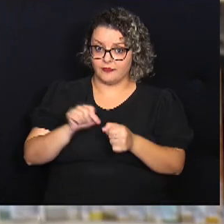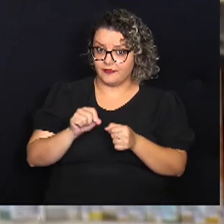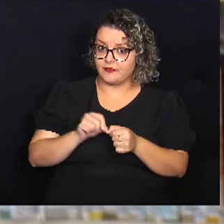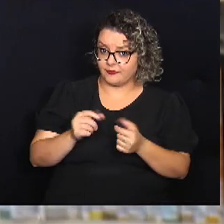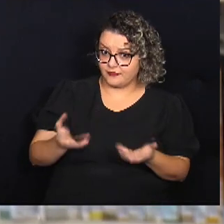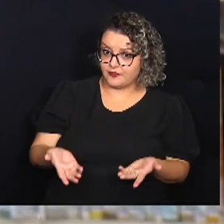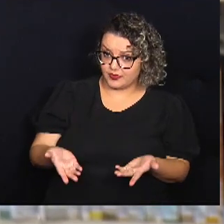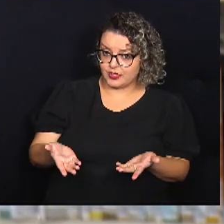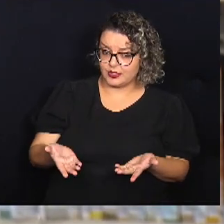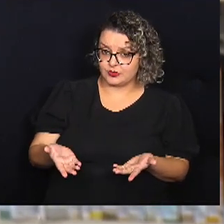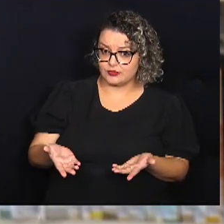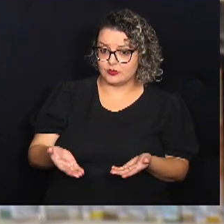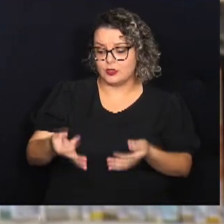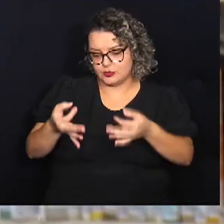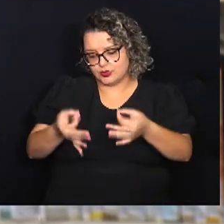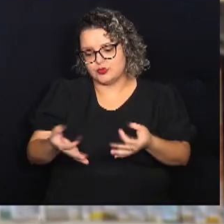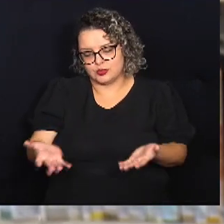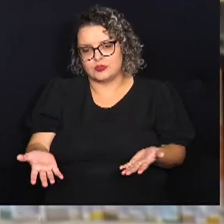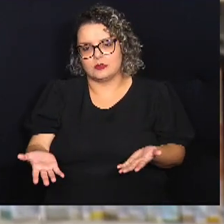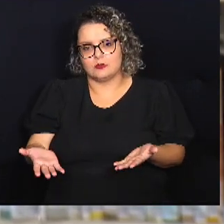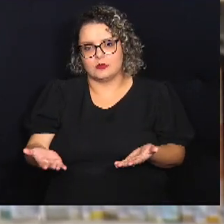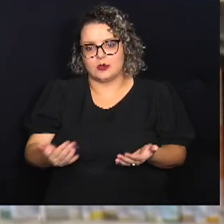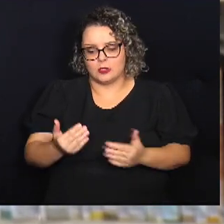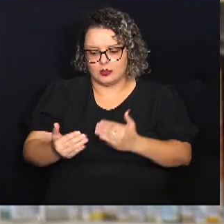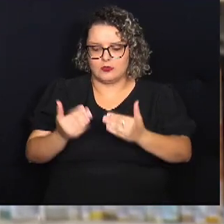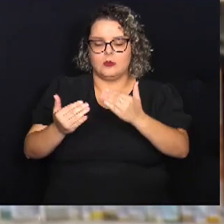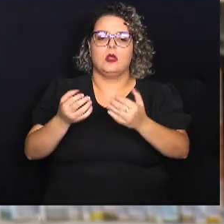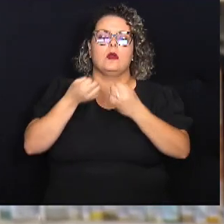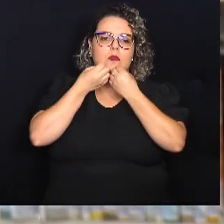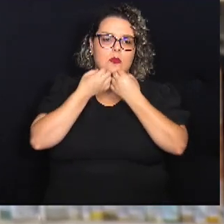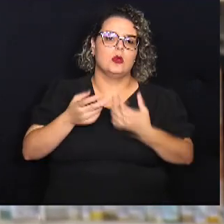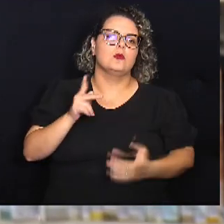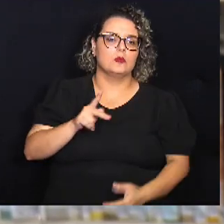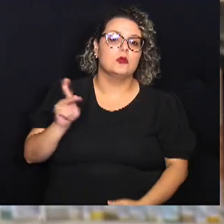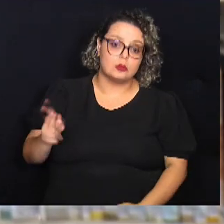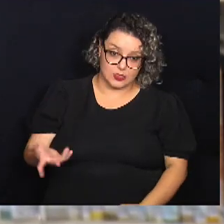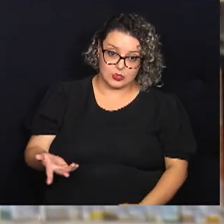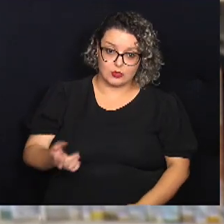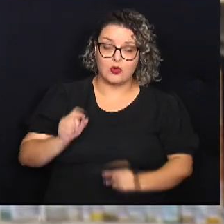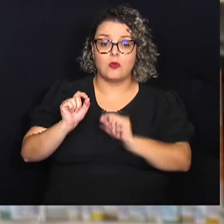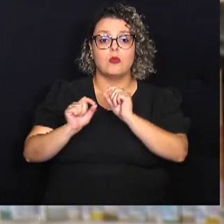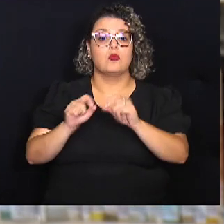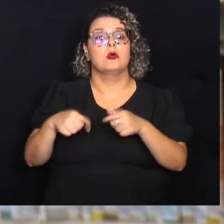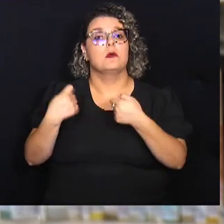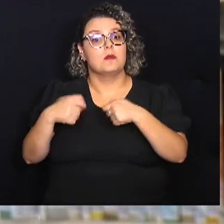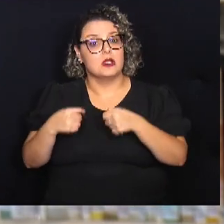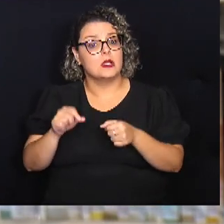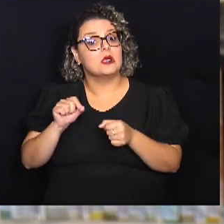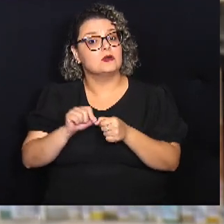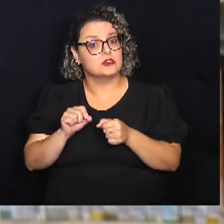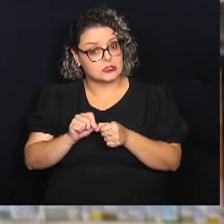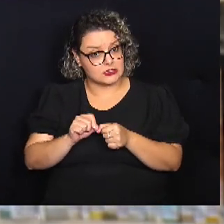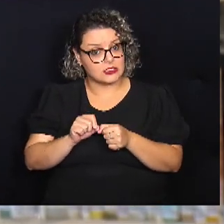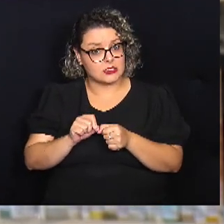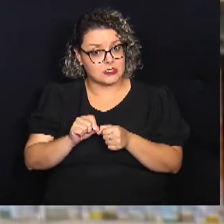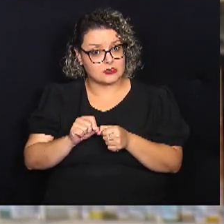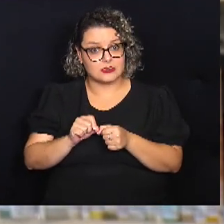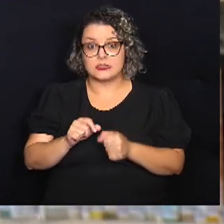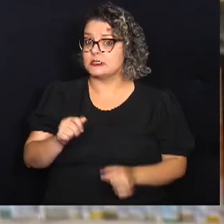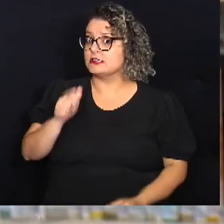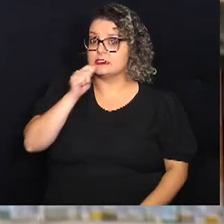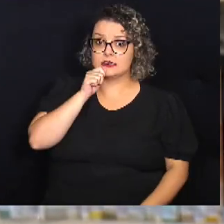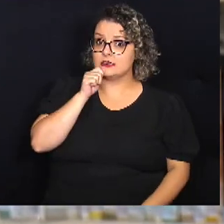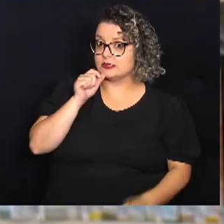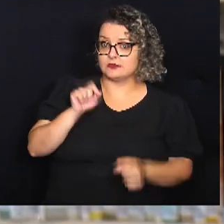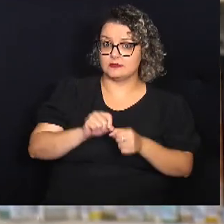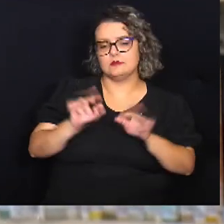é, justamente para formar bons professores, o que é necessário fazer, que ainda não está sendo